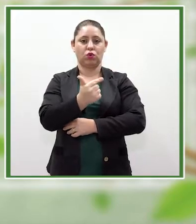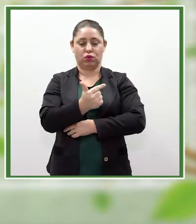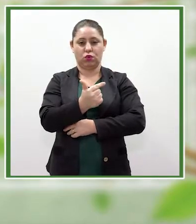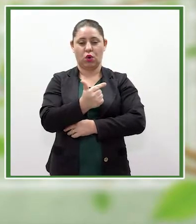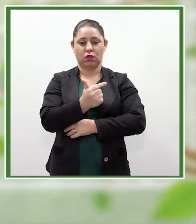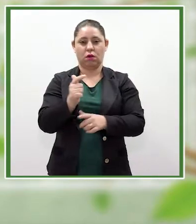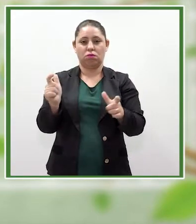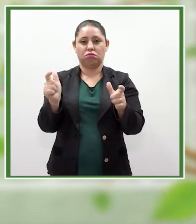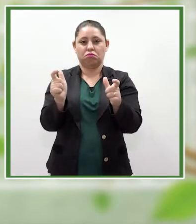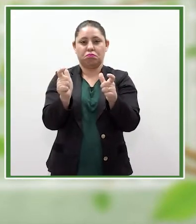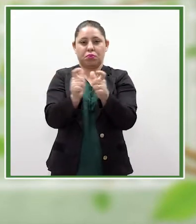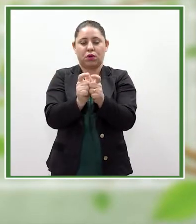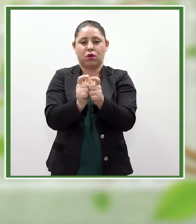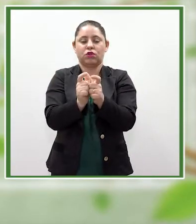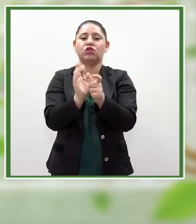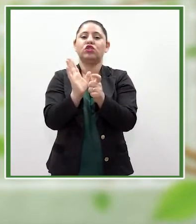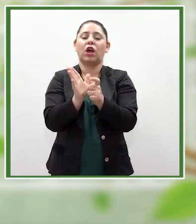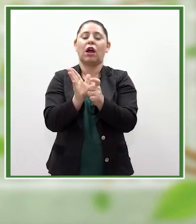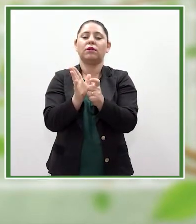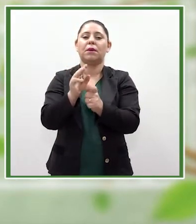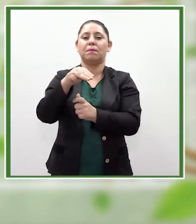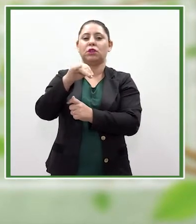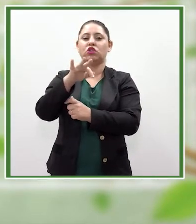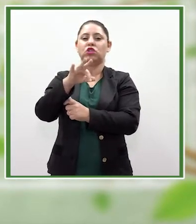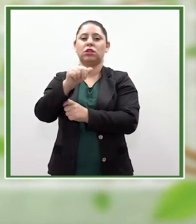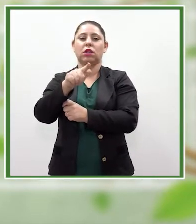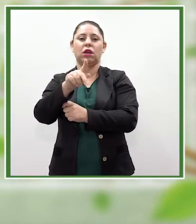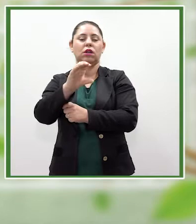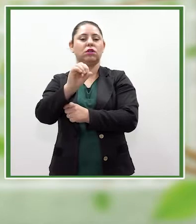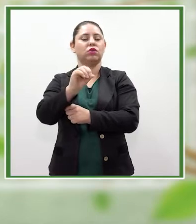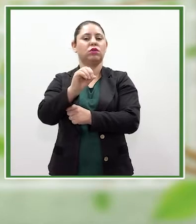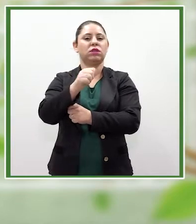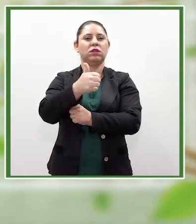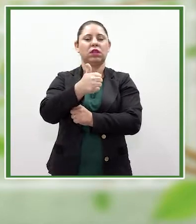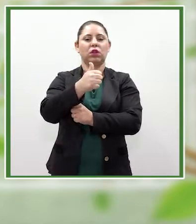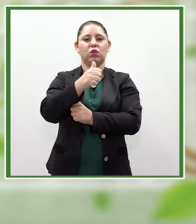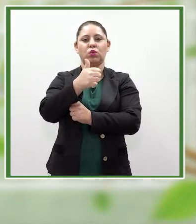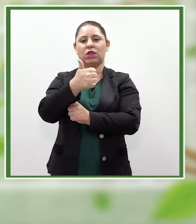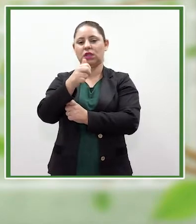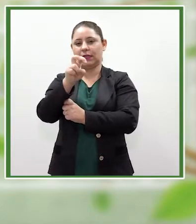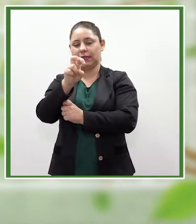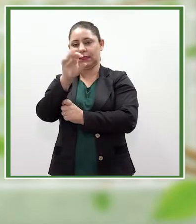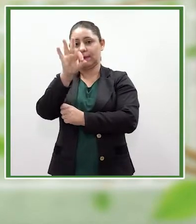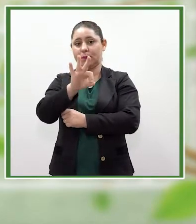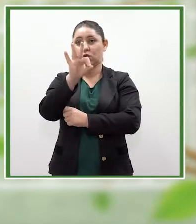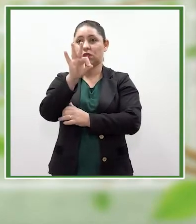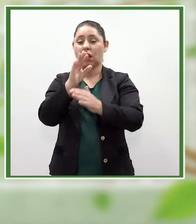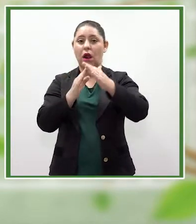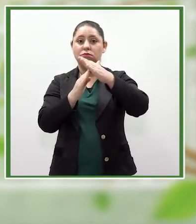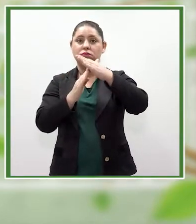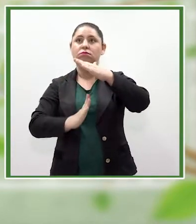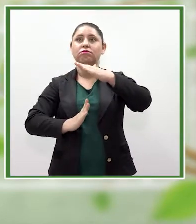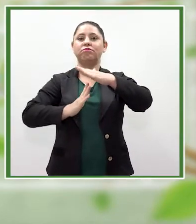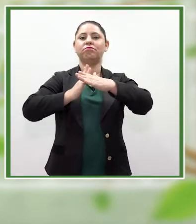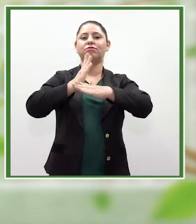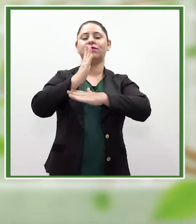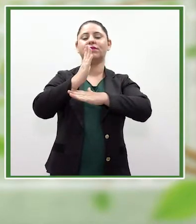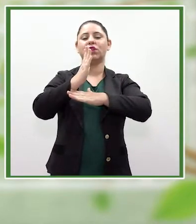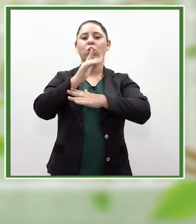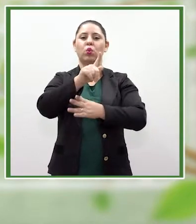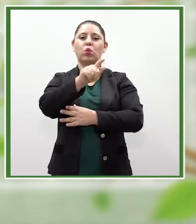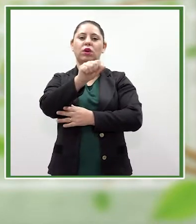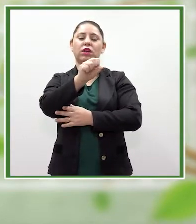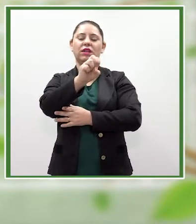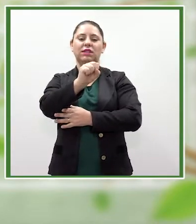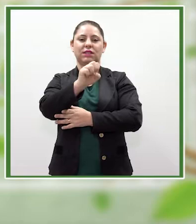na adoção de tecnologias mitigadoras de gases de efeito estufa, vinculadas, então, ao Plano ABC. E como o Plano